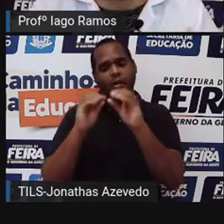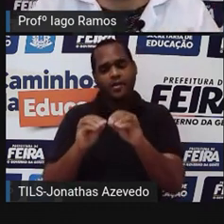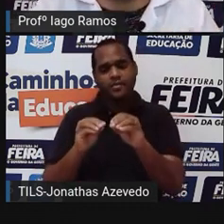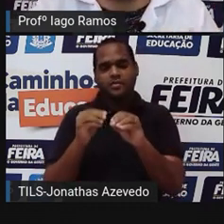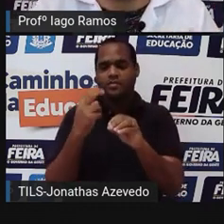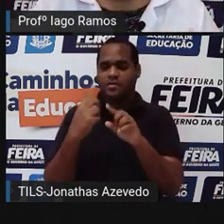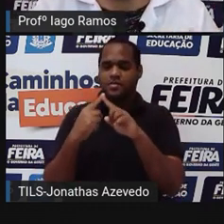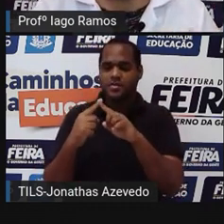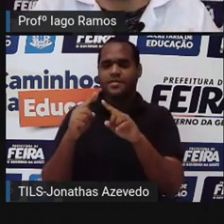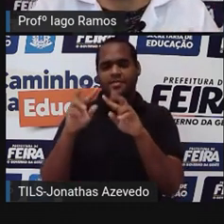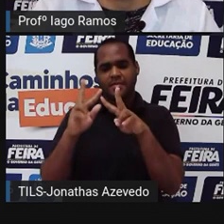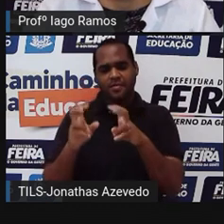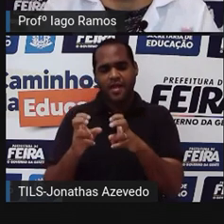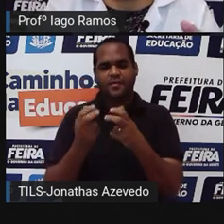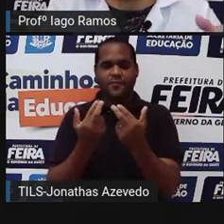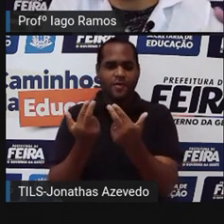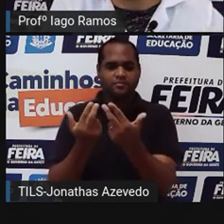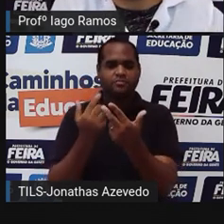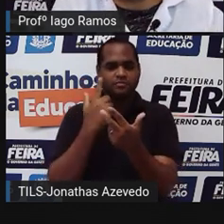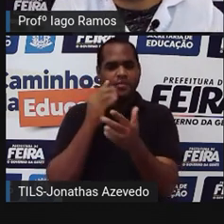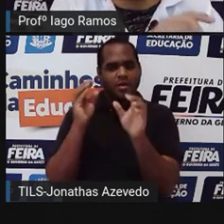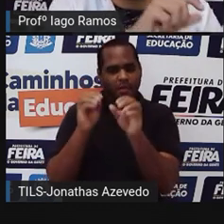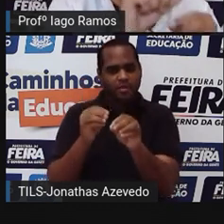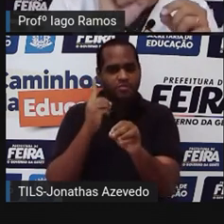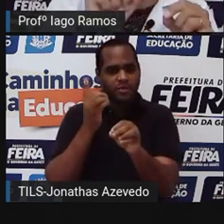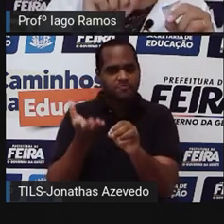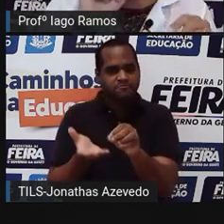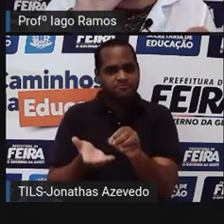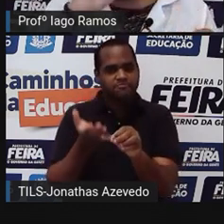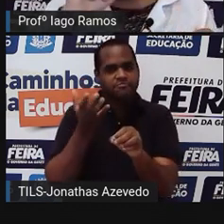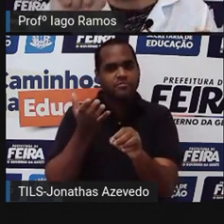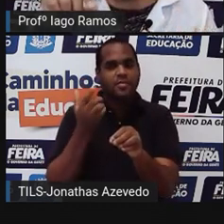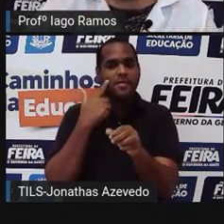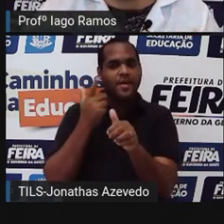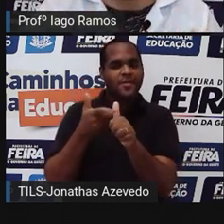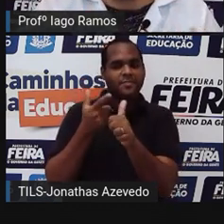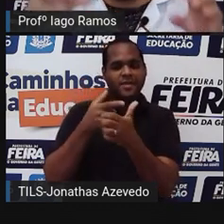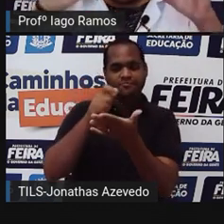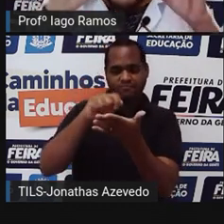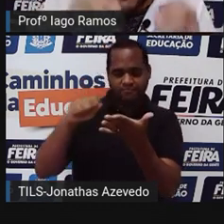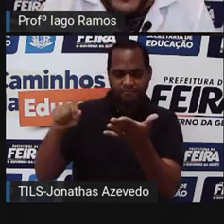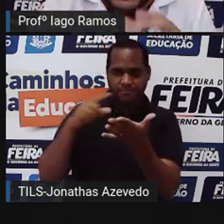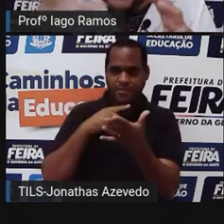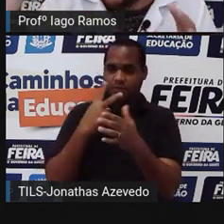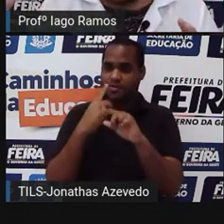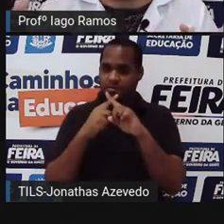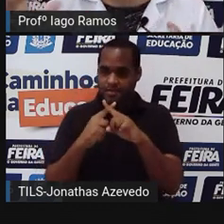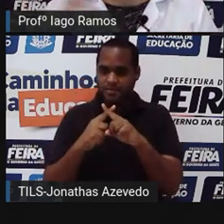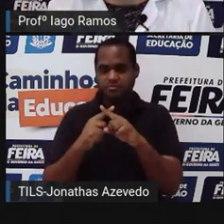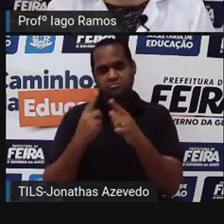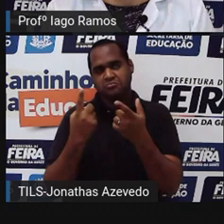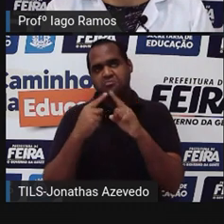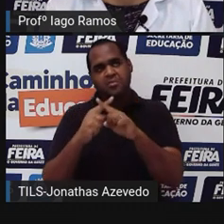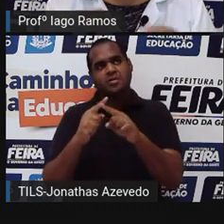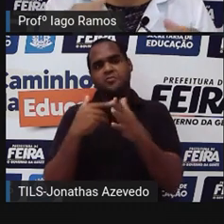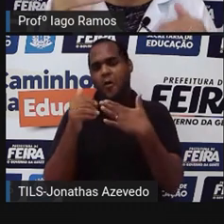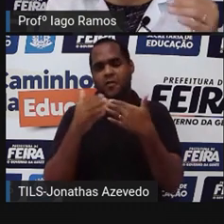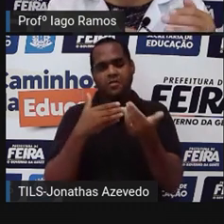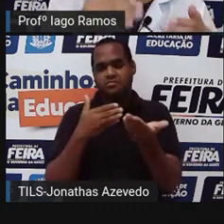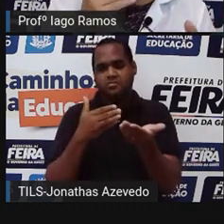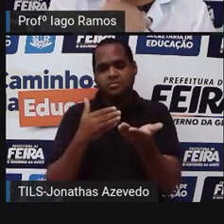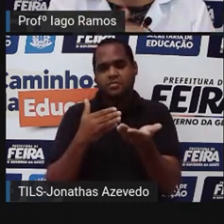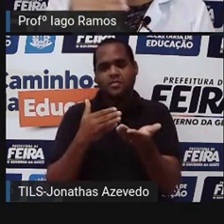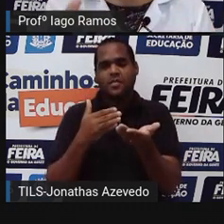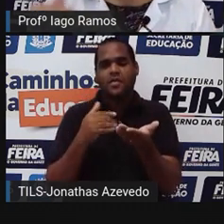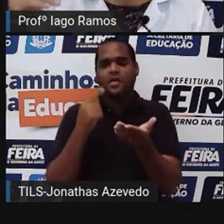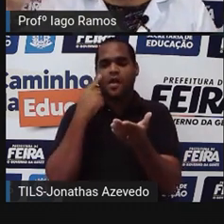aparece nos dois termos, a gente diz assim, coloca ele em evidência, escreve ele primeiro, 2x, vezes alguma coisa. Isso aqui é